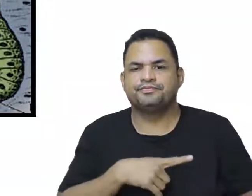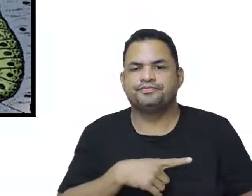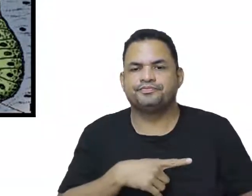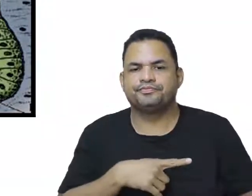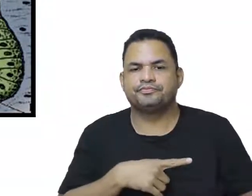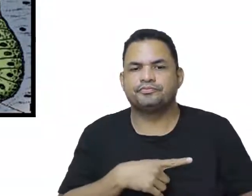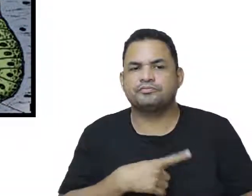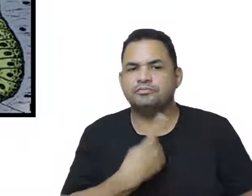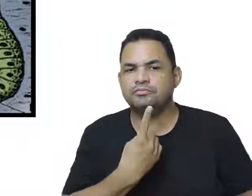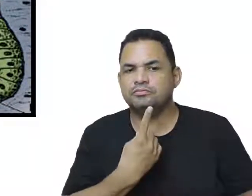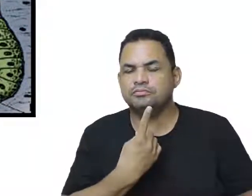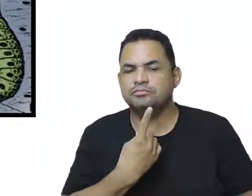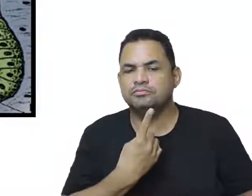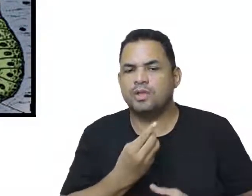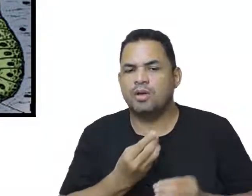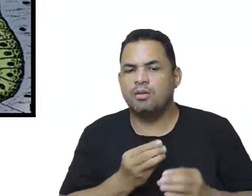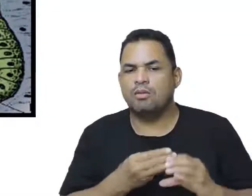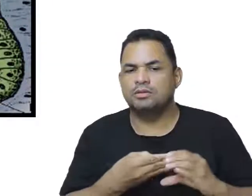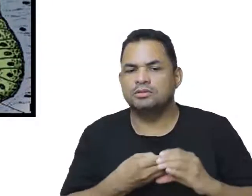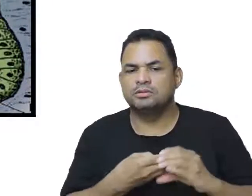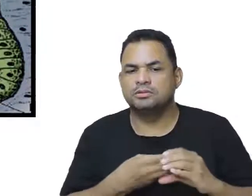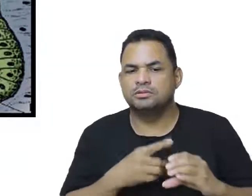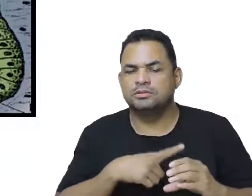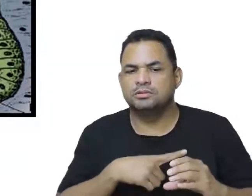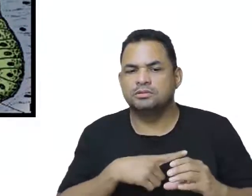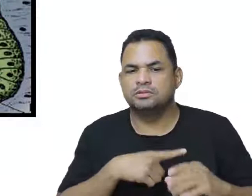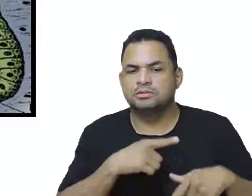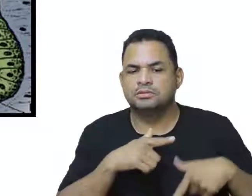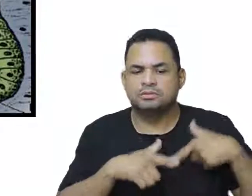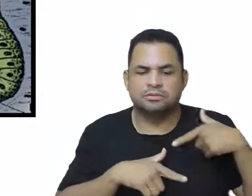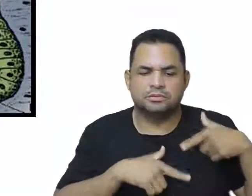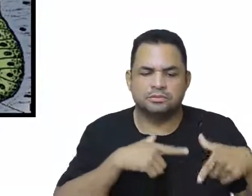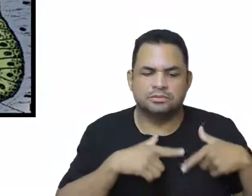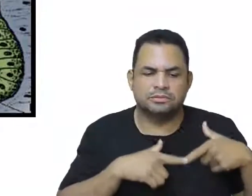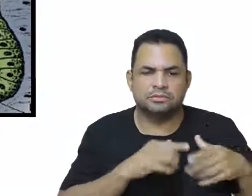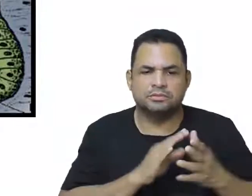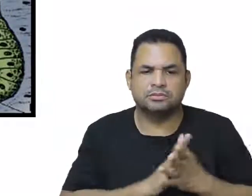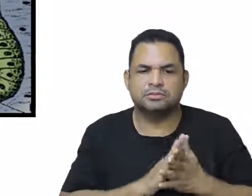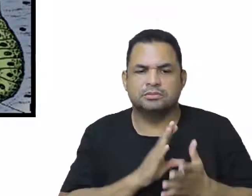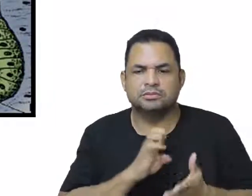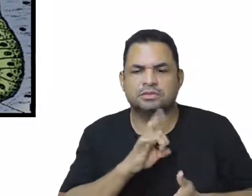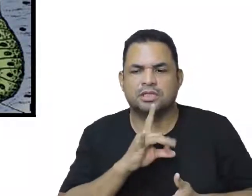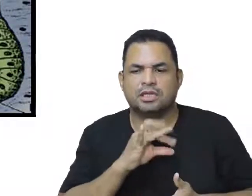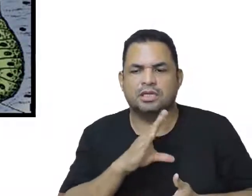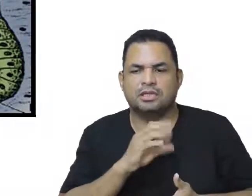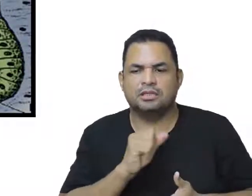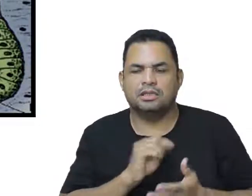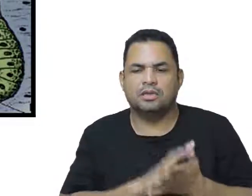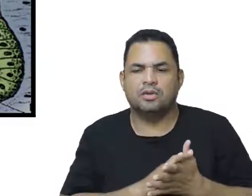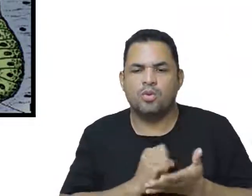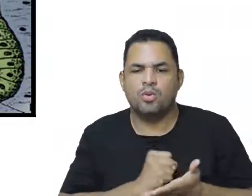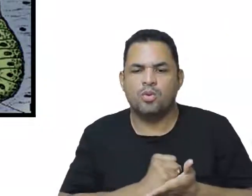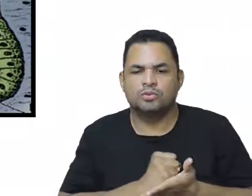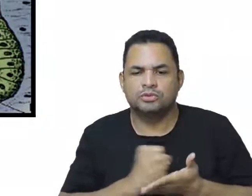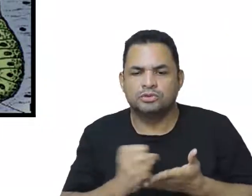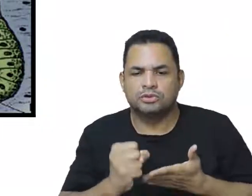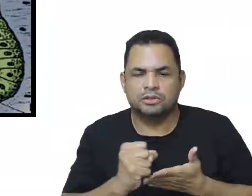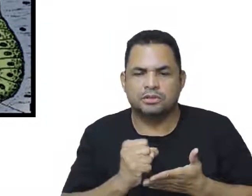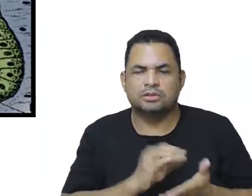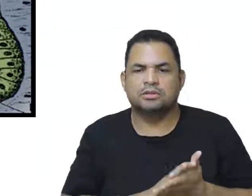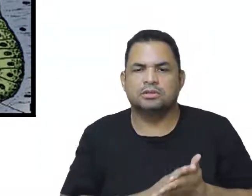célula, ela exerce aquela função de secretar ou de excretar, né, algumas